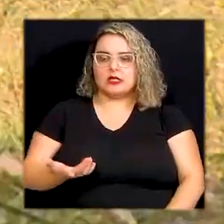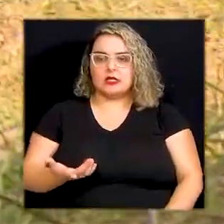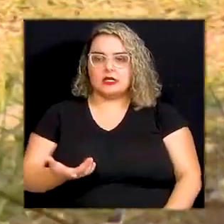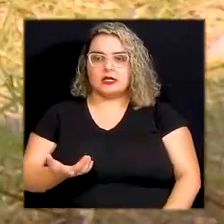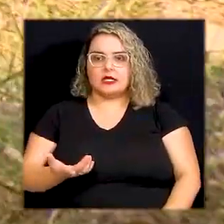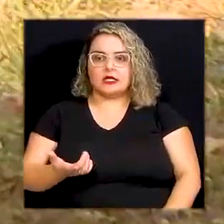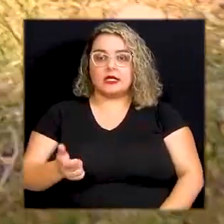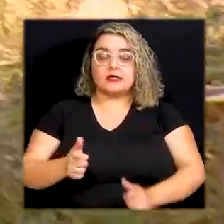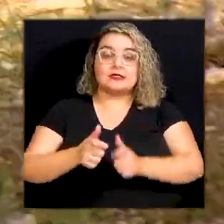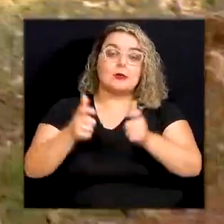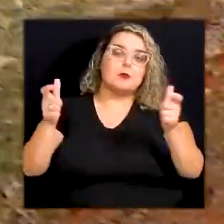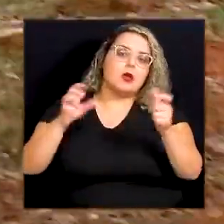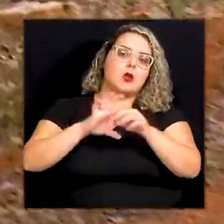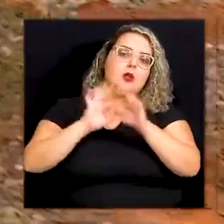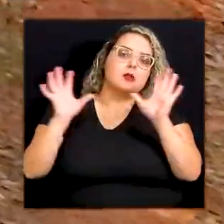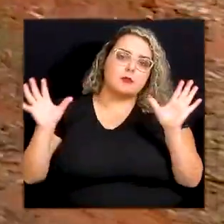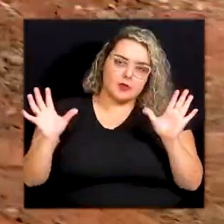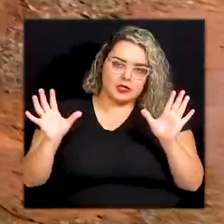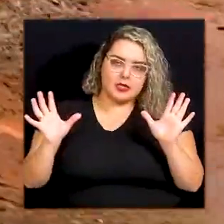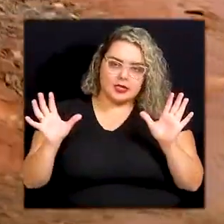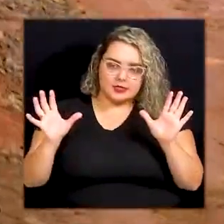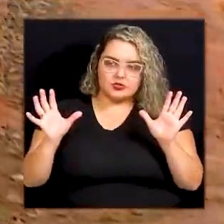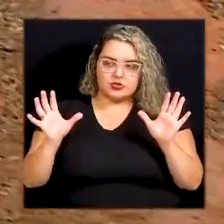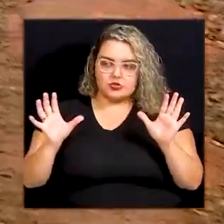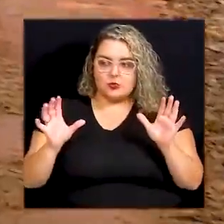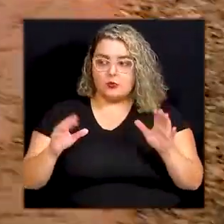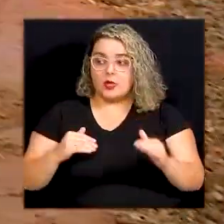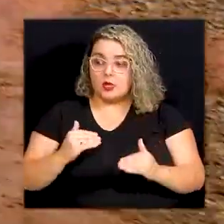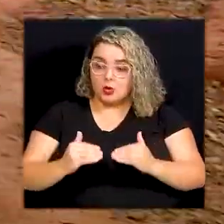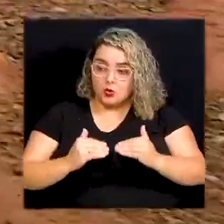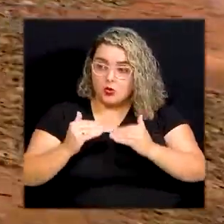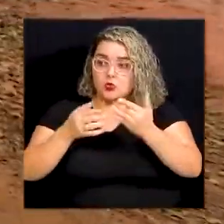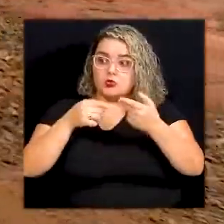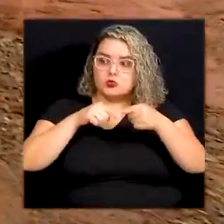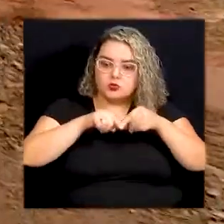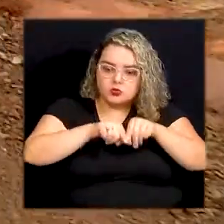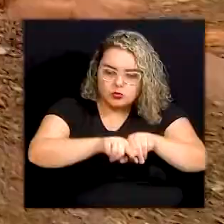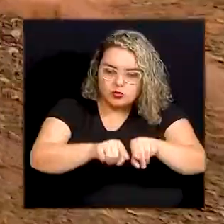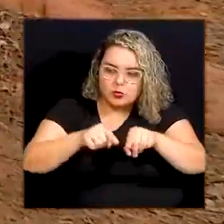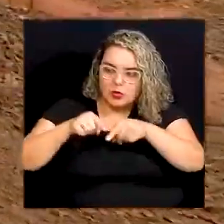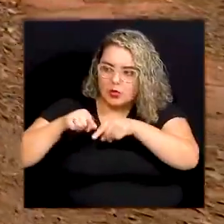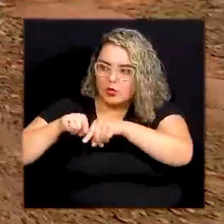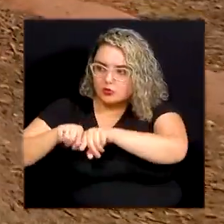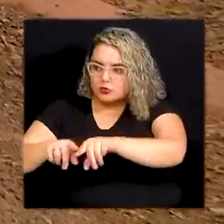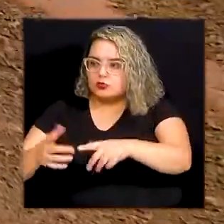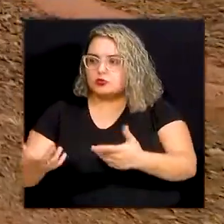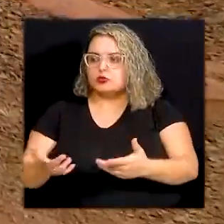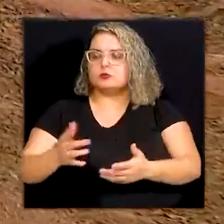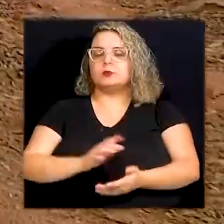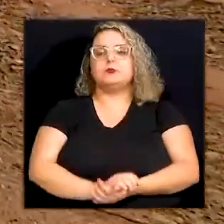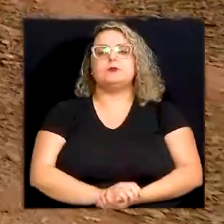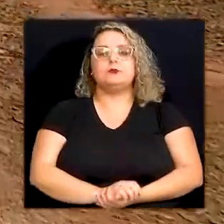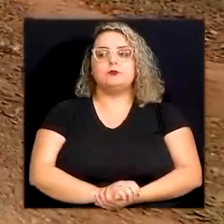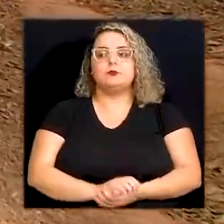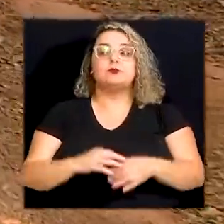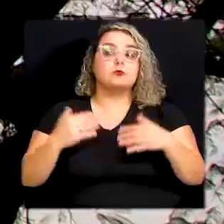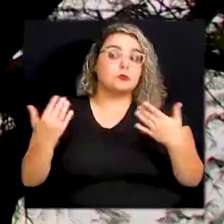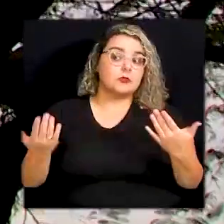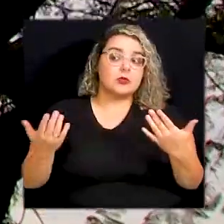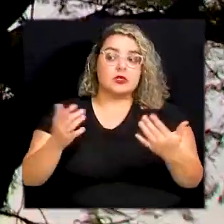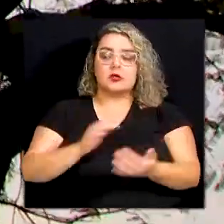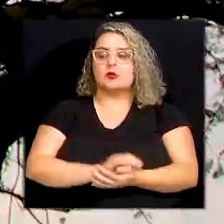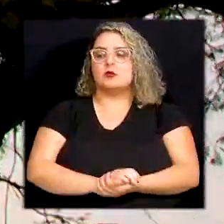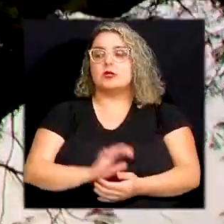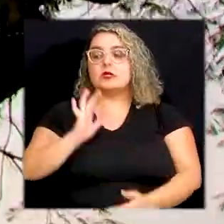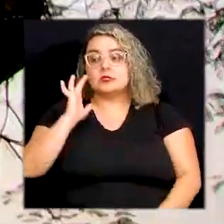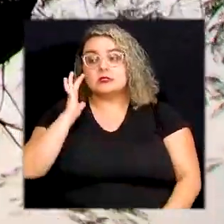essa maior liberdade para construir parcerias, né? E